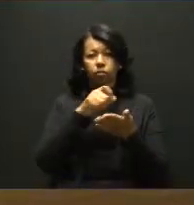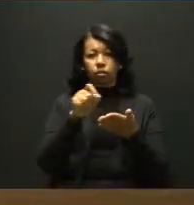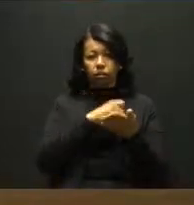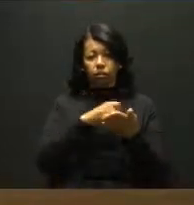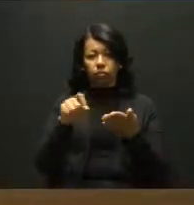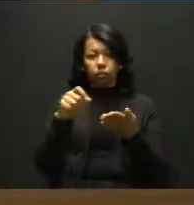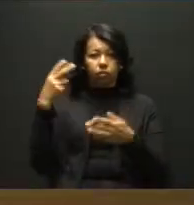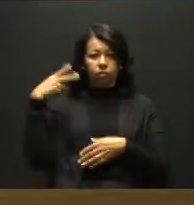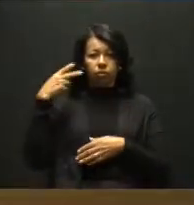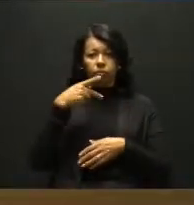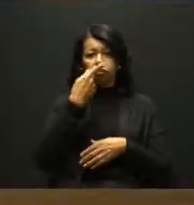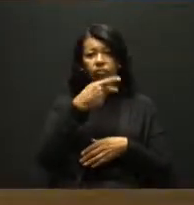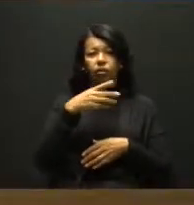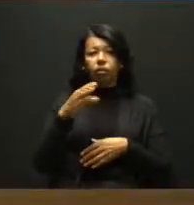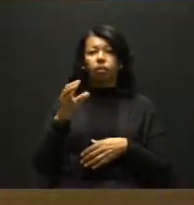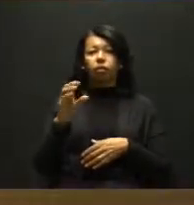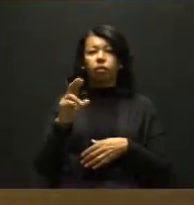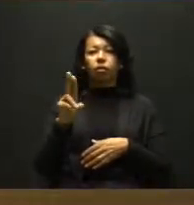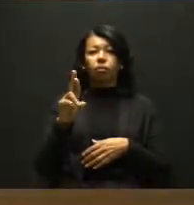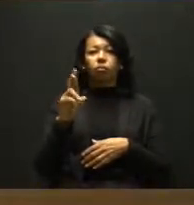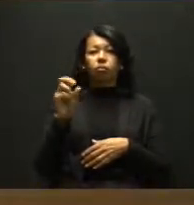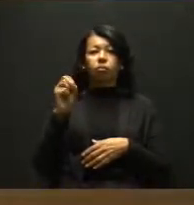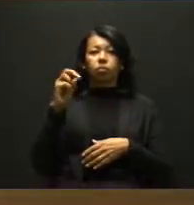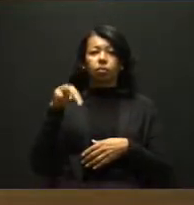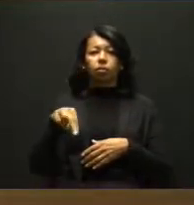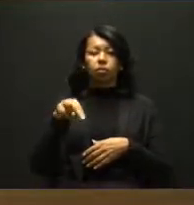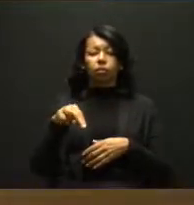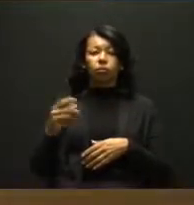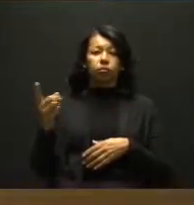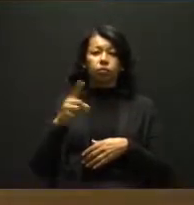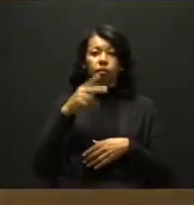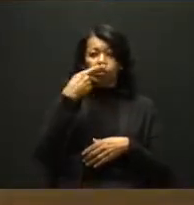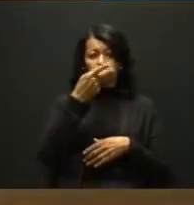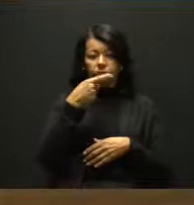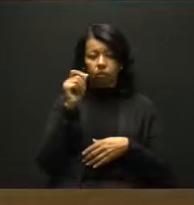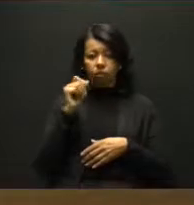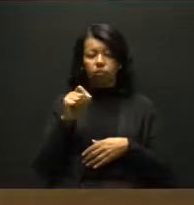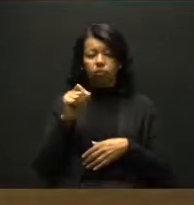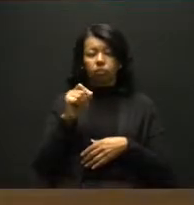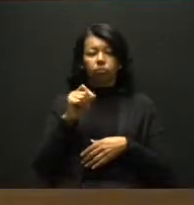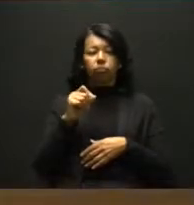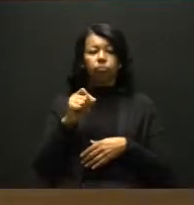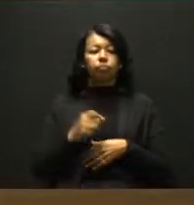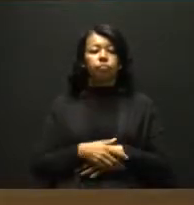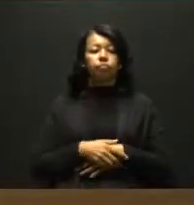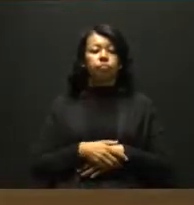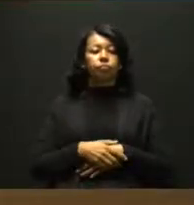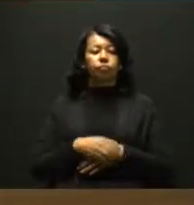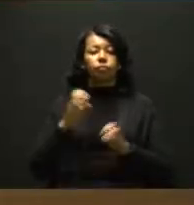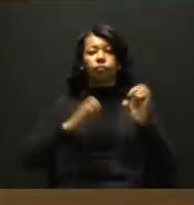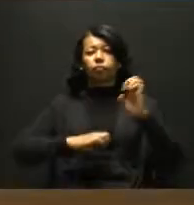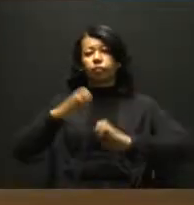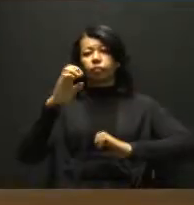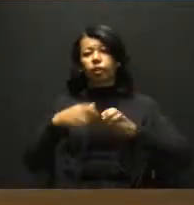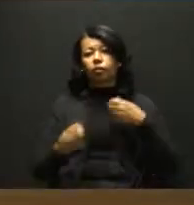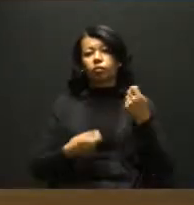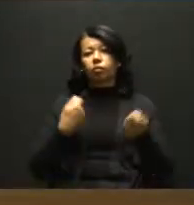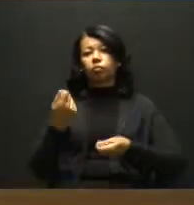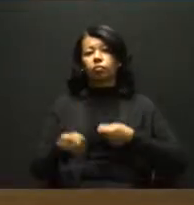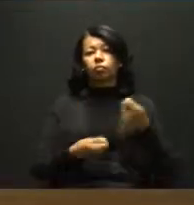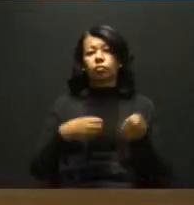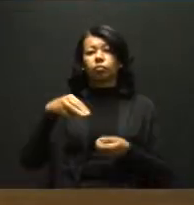fala da cursan eu quero retomar fala a respeito dessa empresa de economia mista